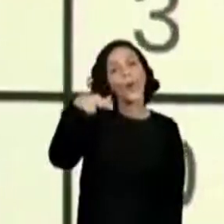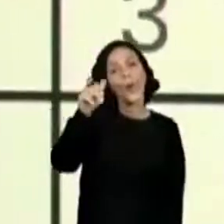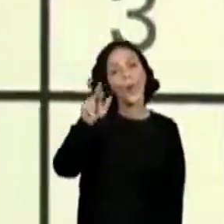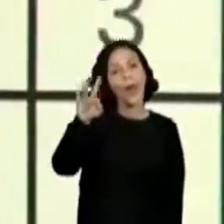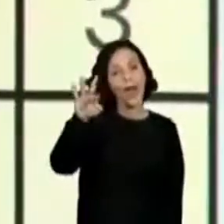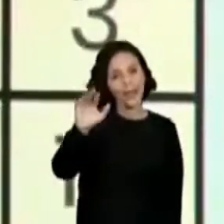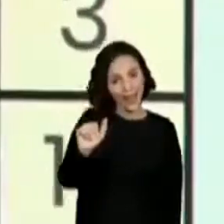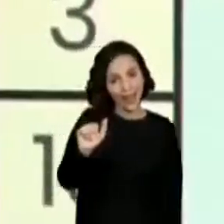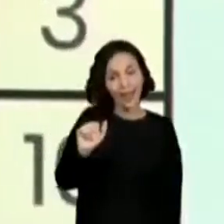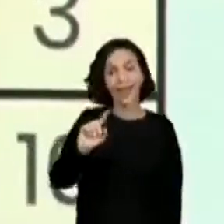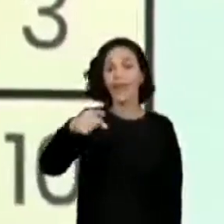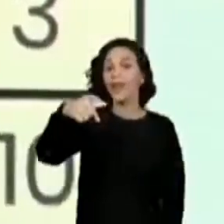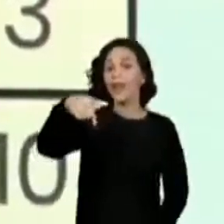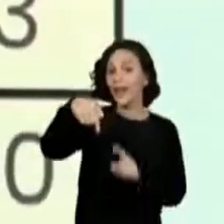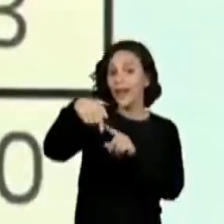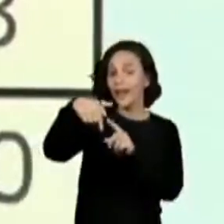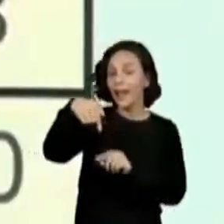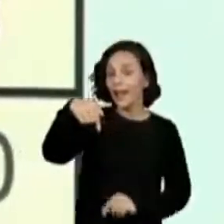Quinta-feira.